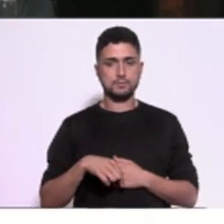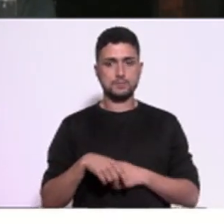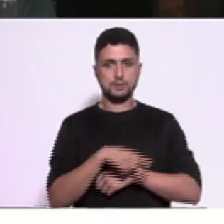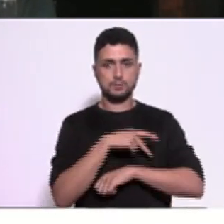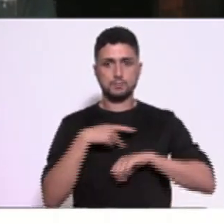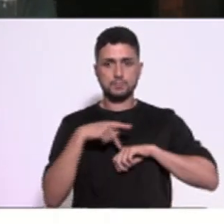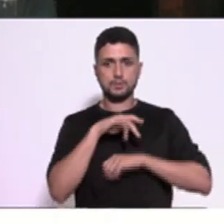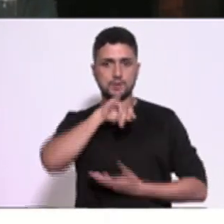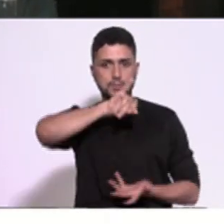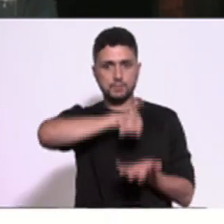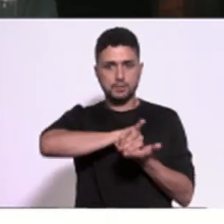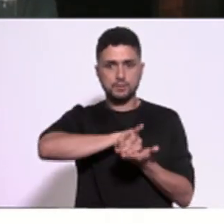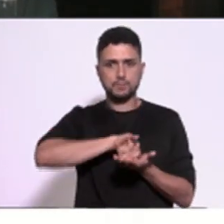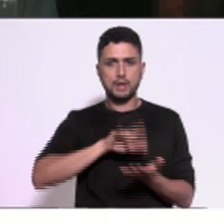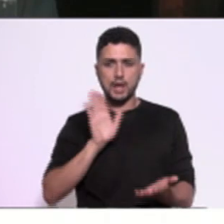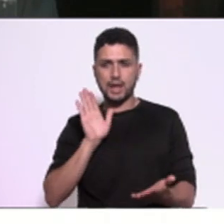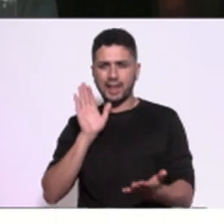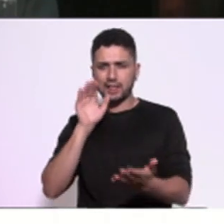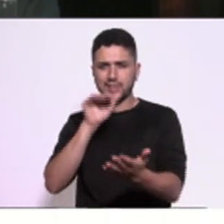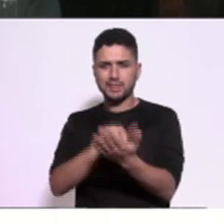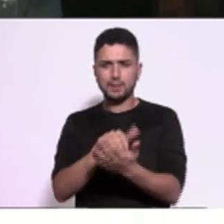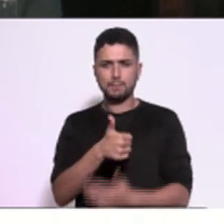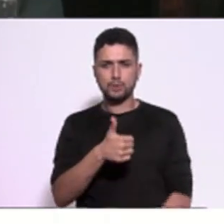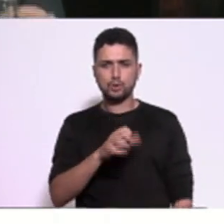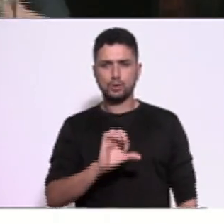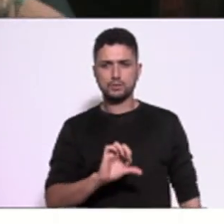fomos até